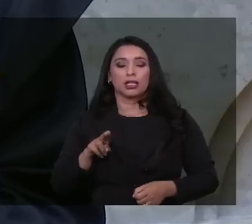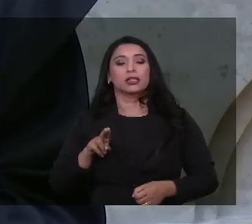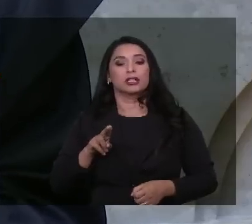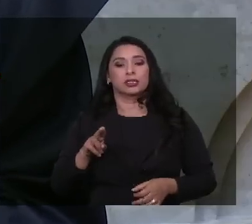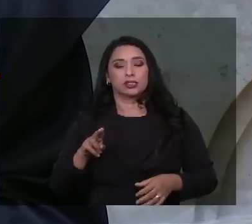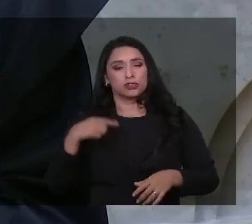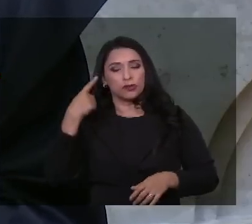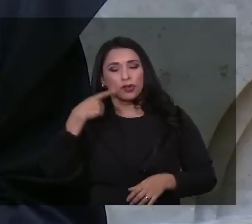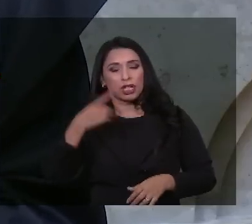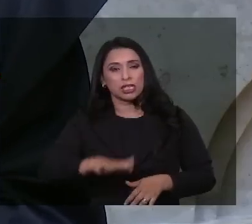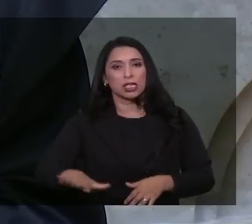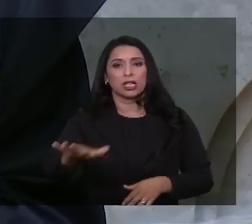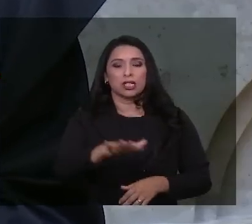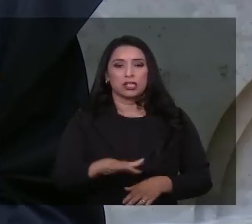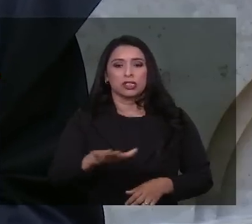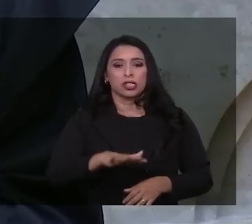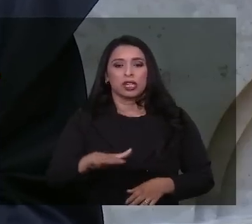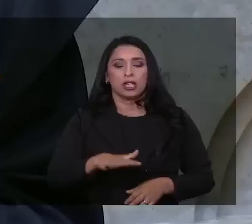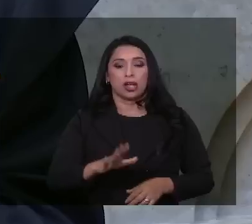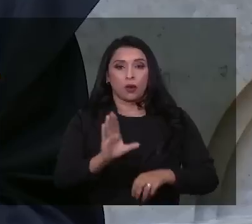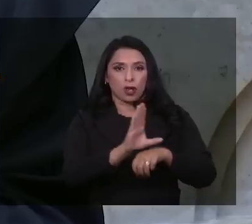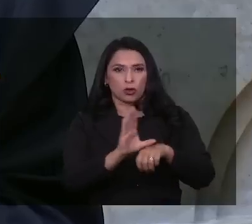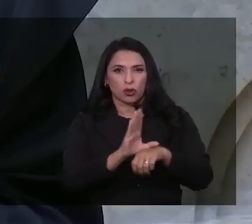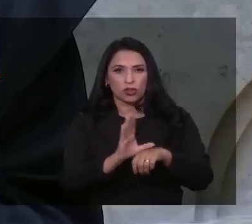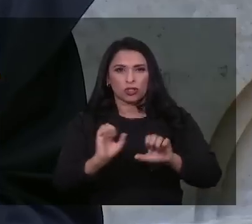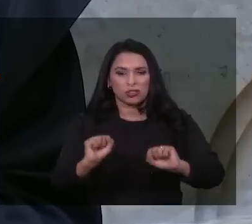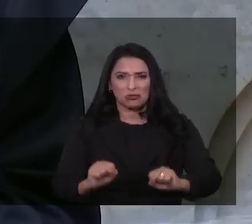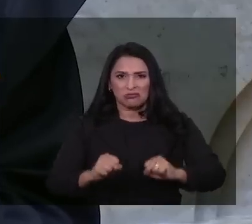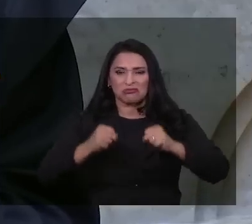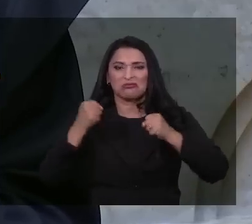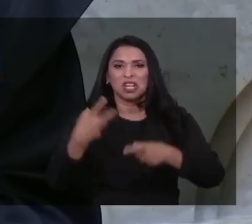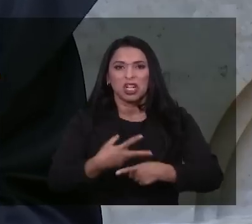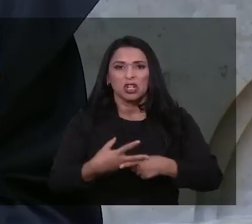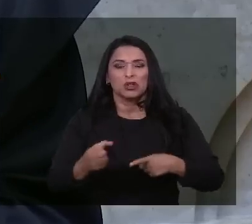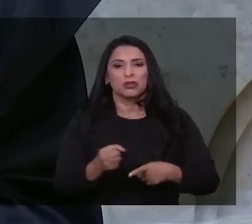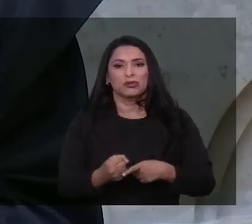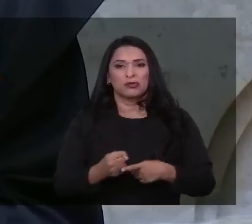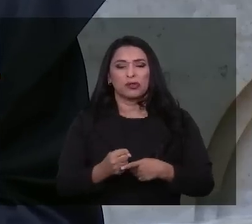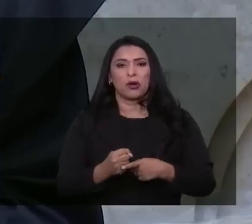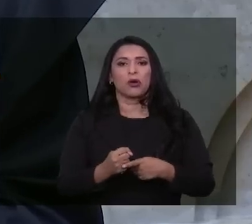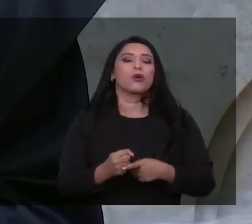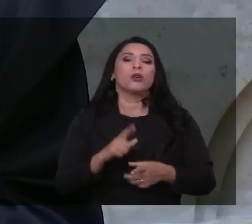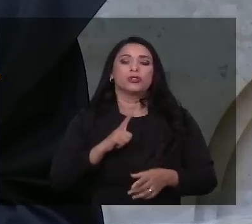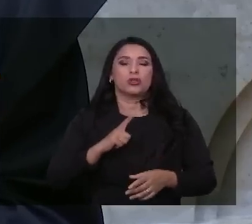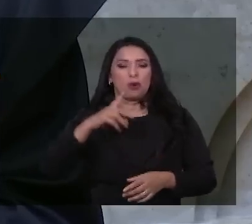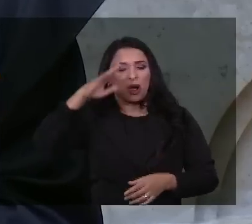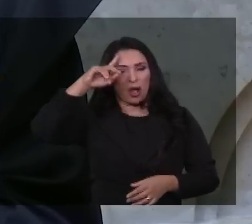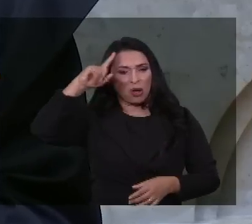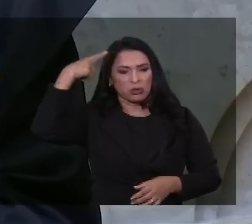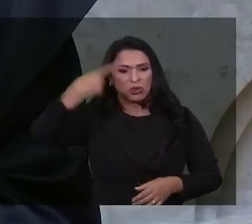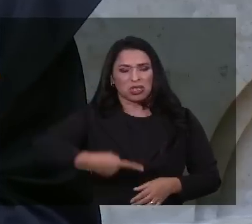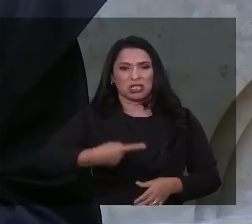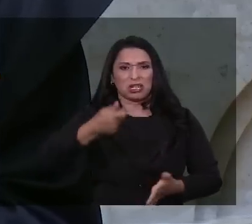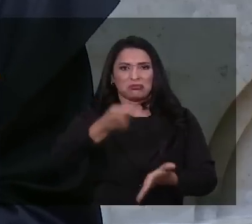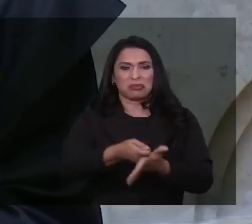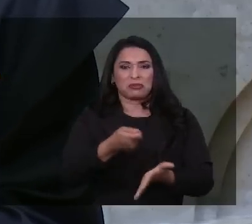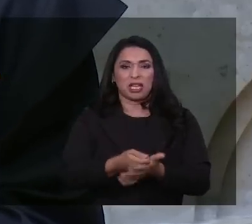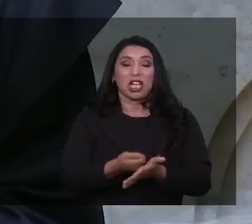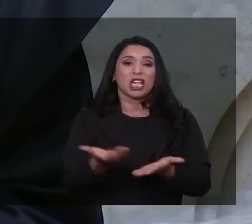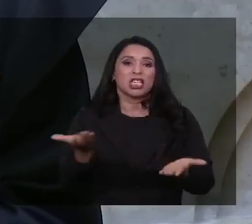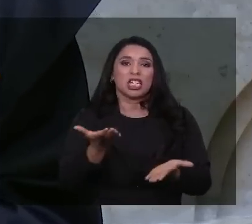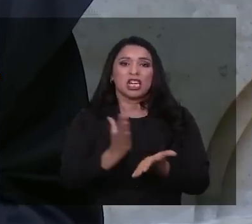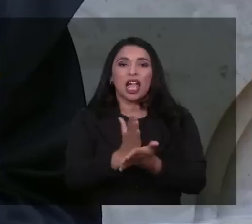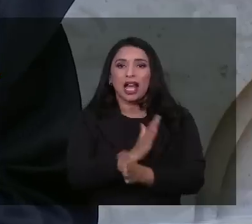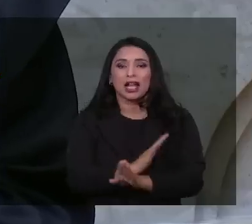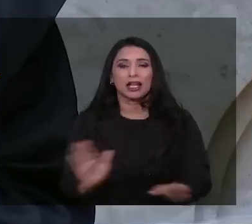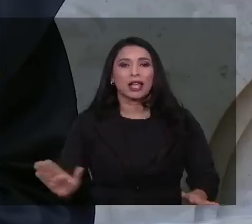triunfou sobre forças obscuras, nostálgicas do autoritarismo, que pretendiam implodir o Estado Democrático do